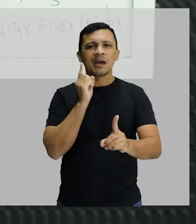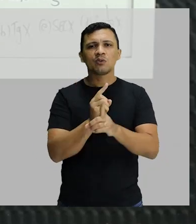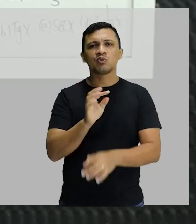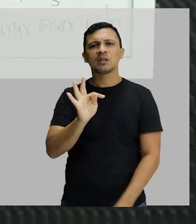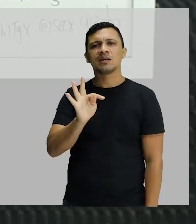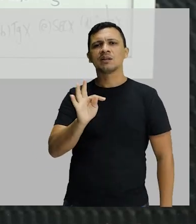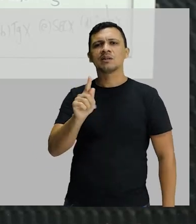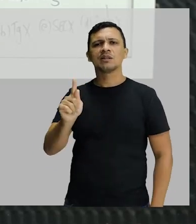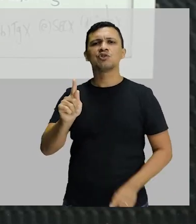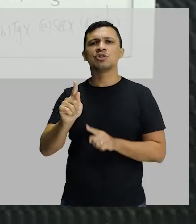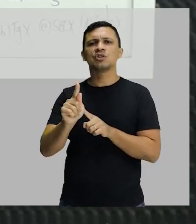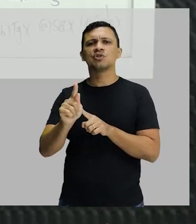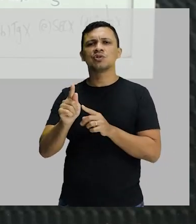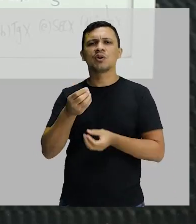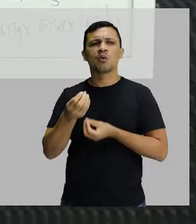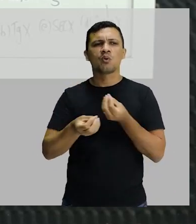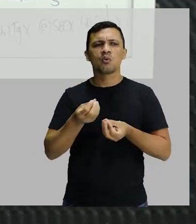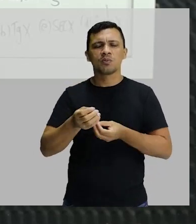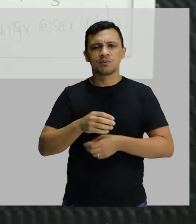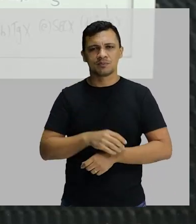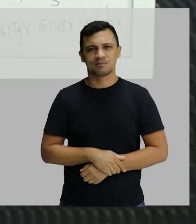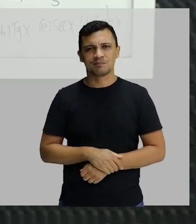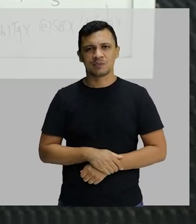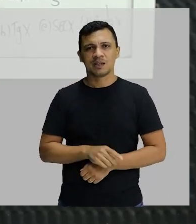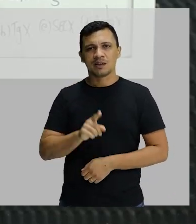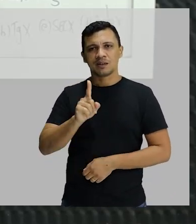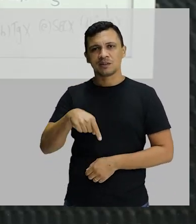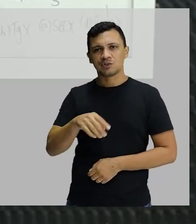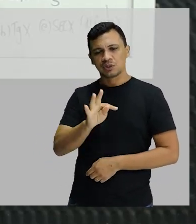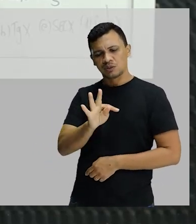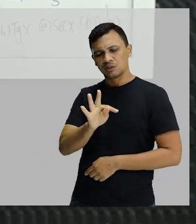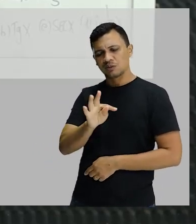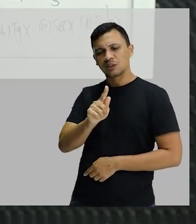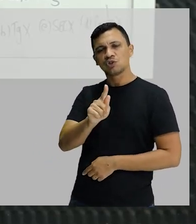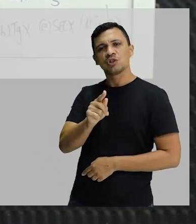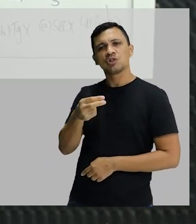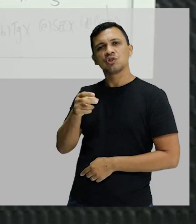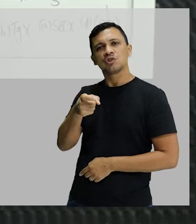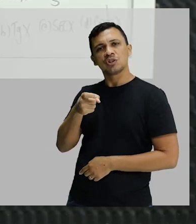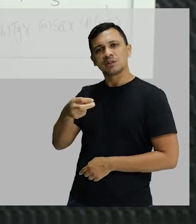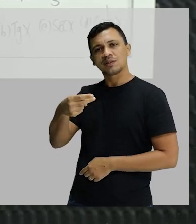de um arco X é o valor do seno